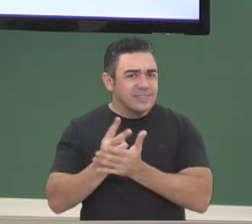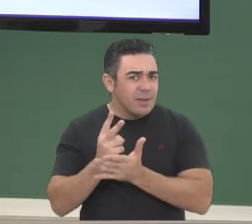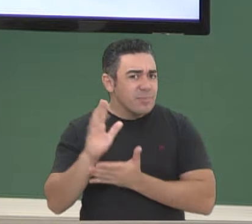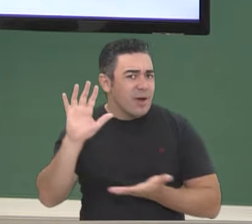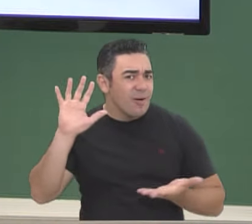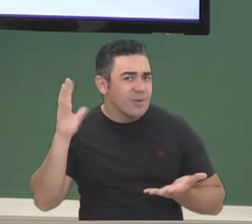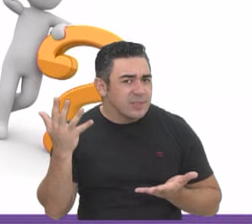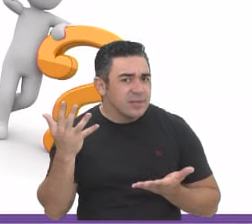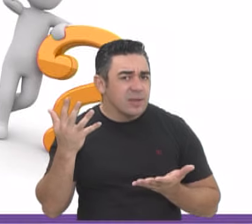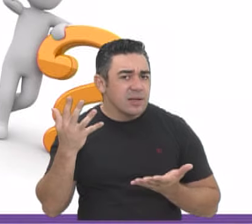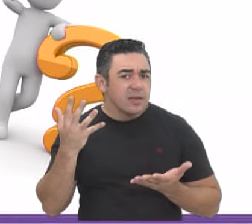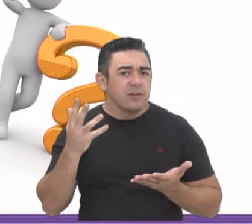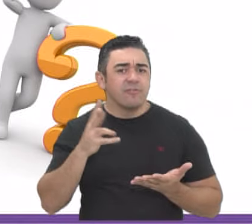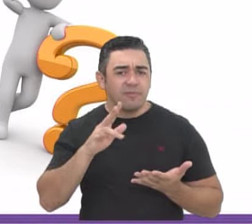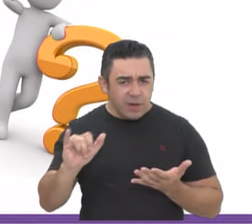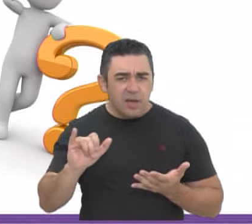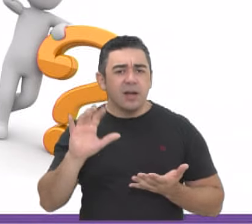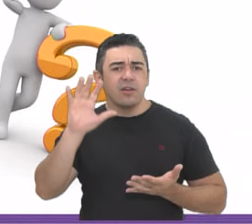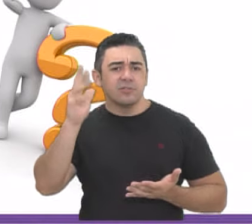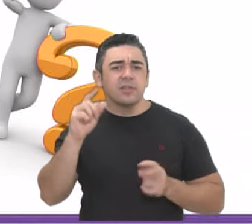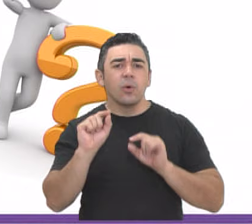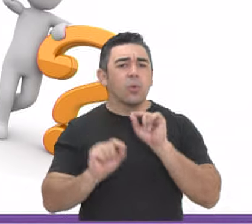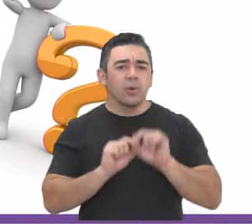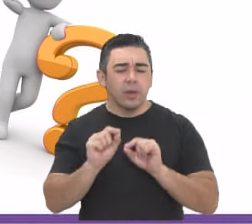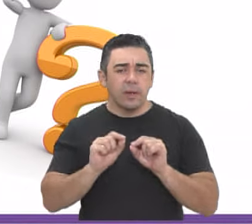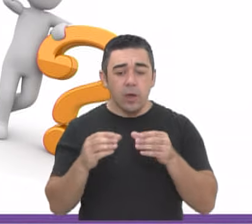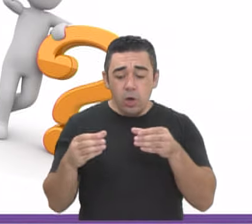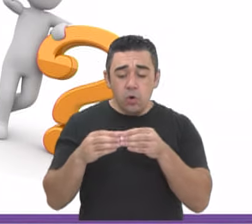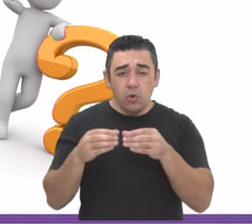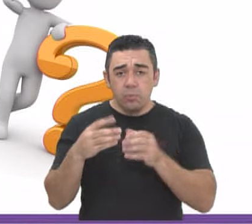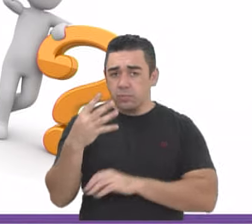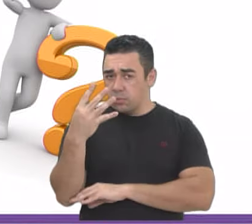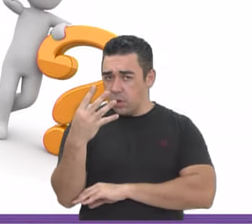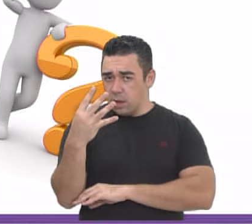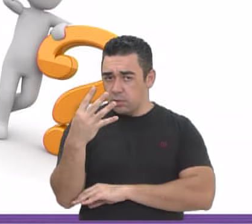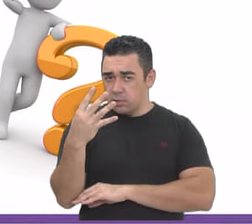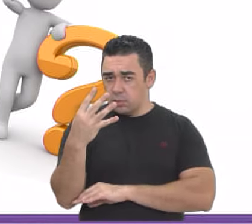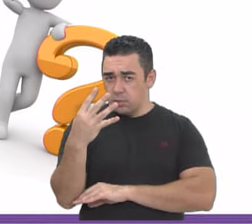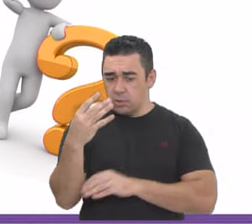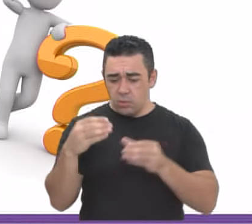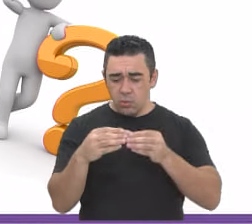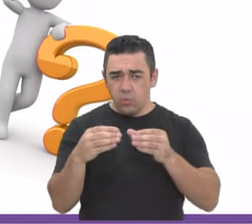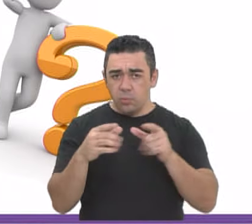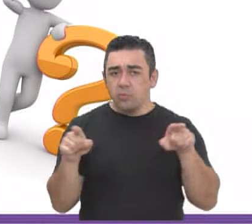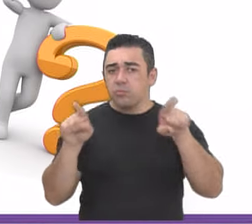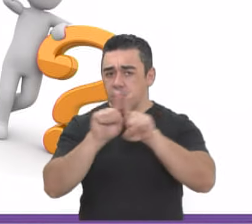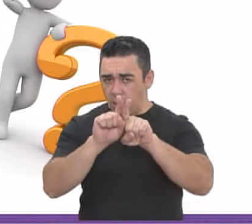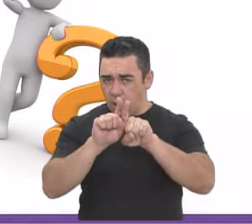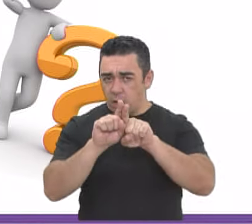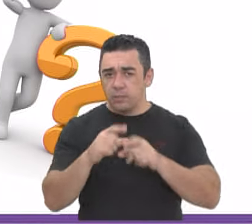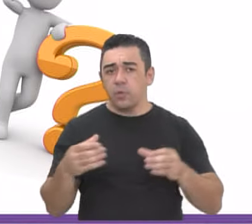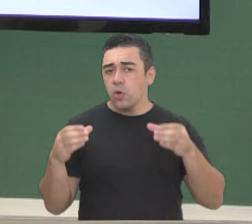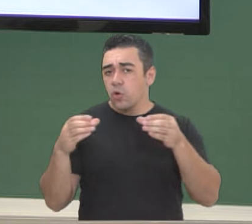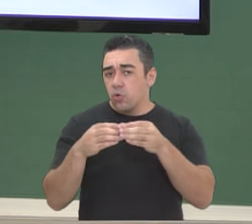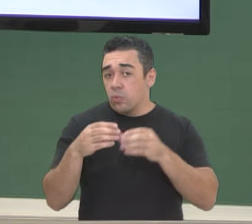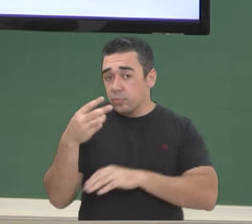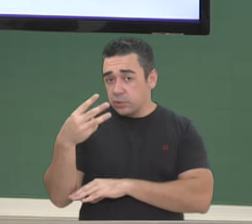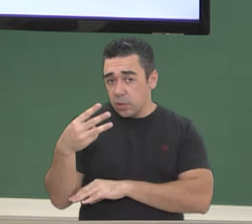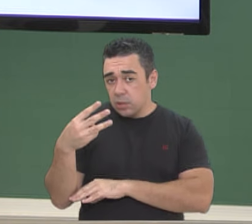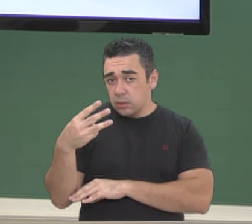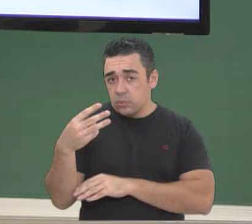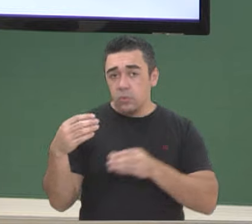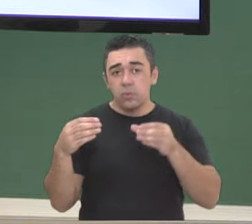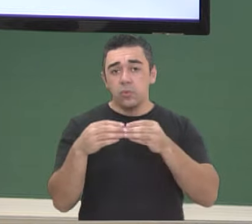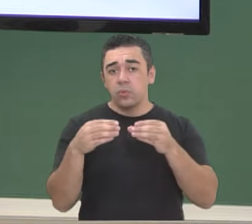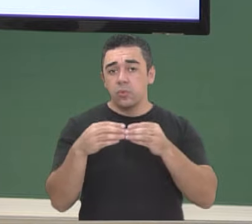ocorrerão sempre irão ocorrer em grupos de quatro em pares e em grupos de três